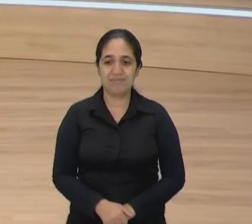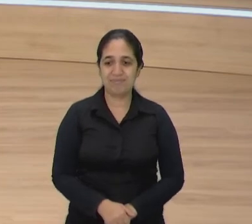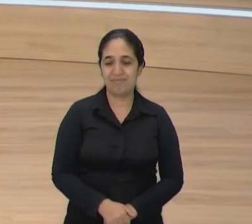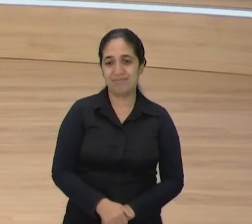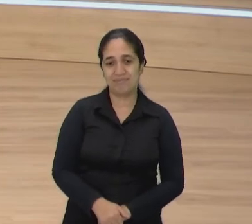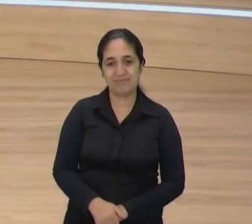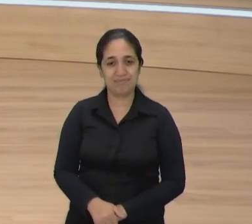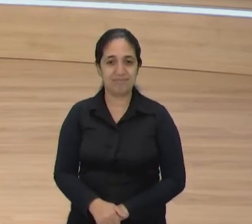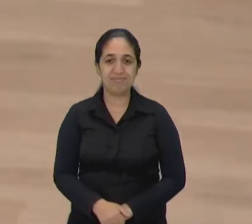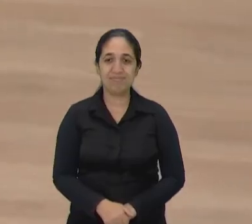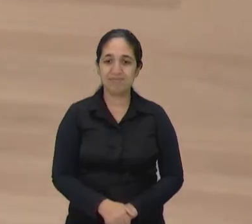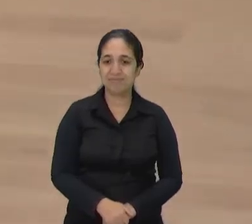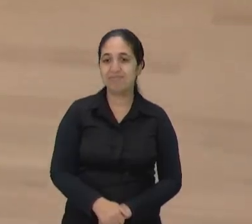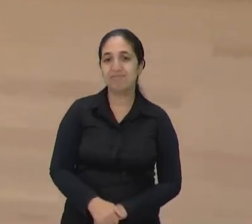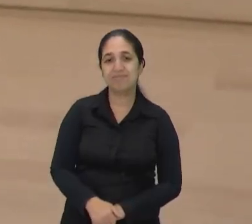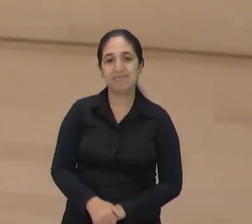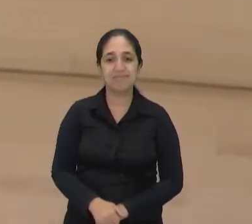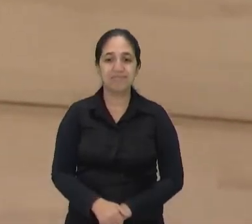Passo